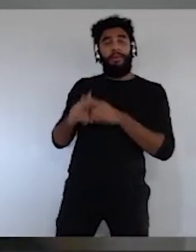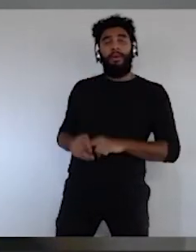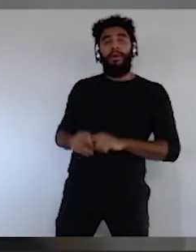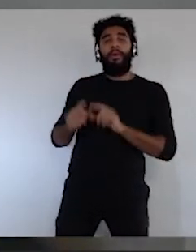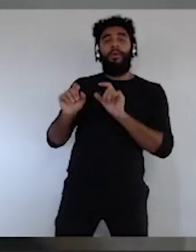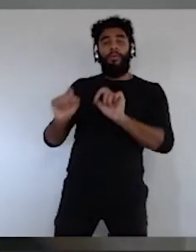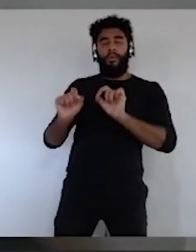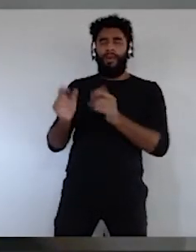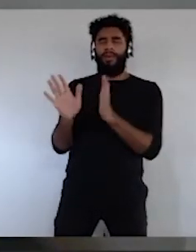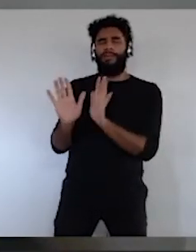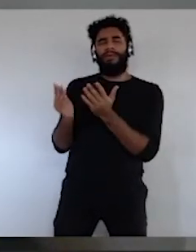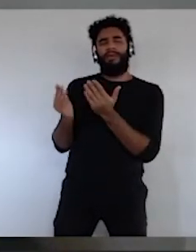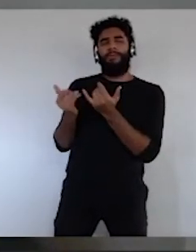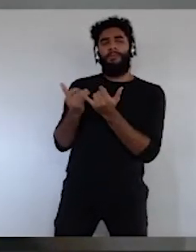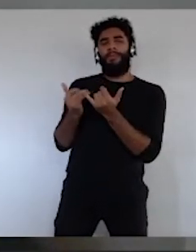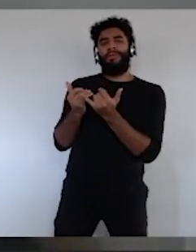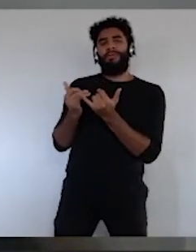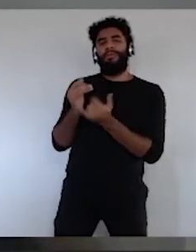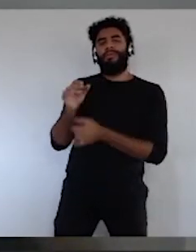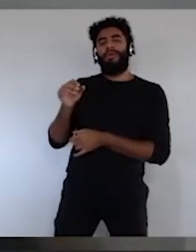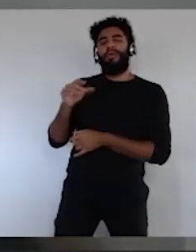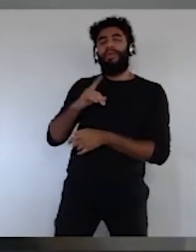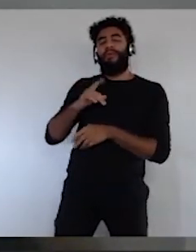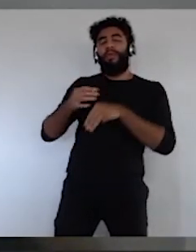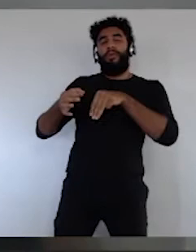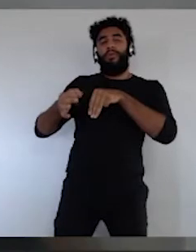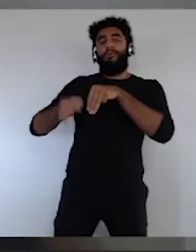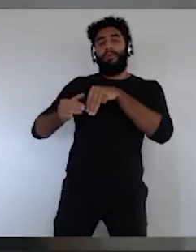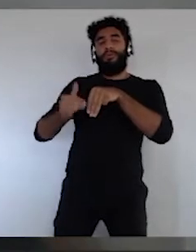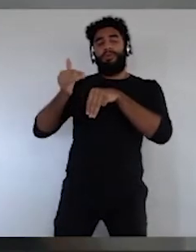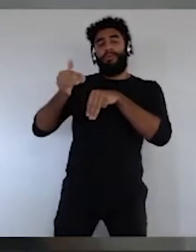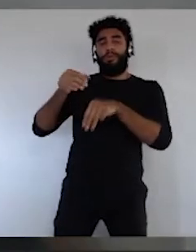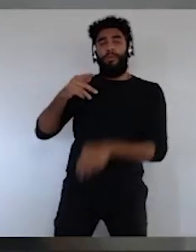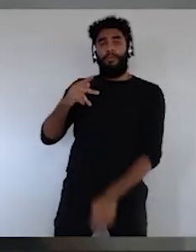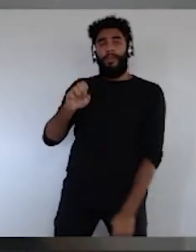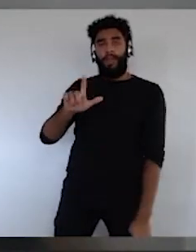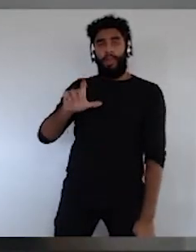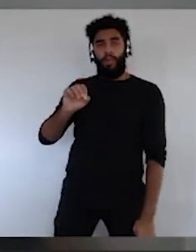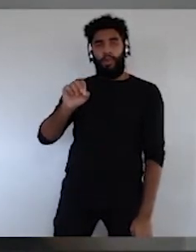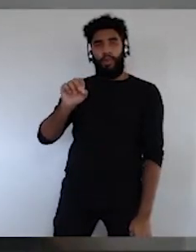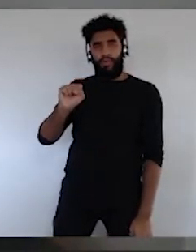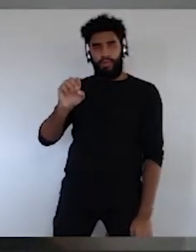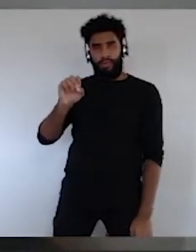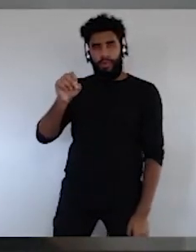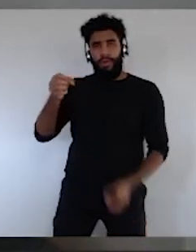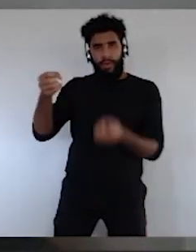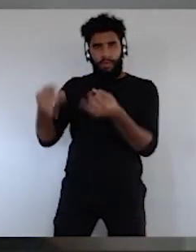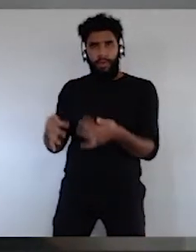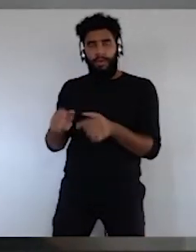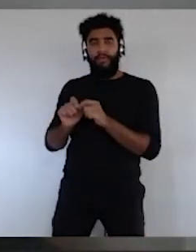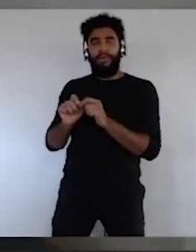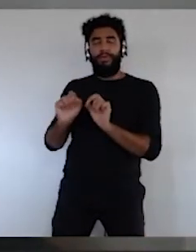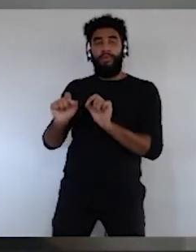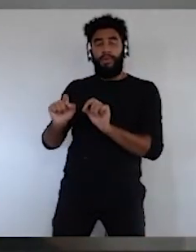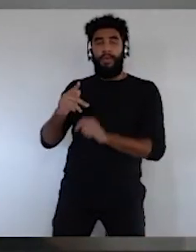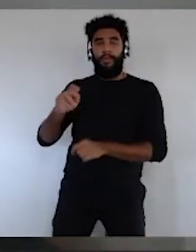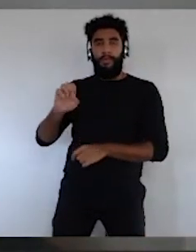declare inconstitucionalidade do dispositivo, das duas, uma, ou ele tem que ser aplicado pelo tribunal. Eu